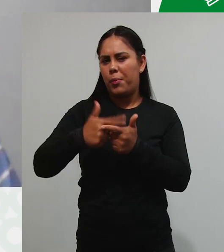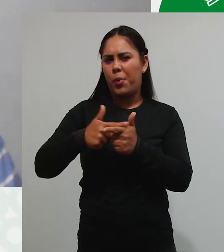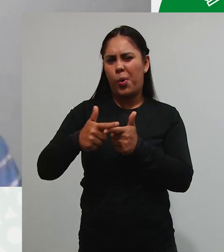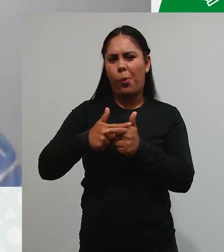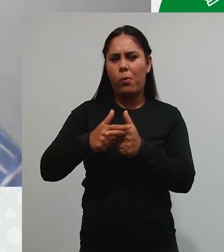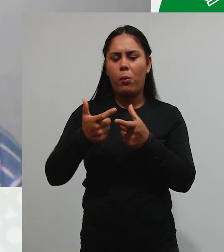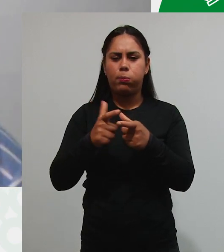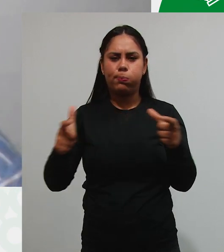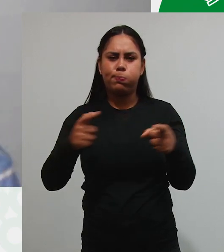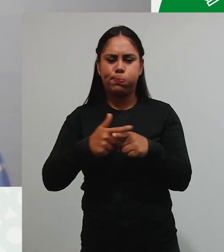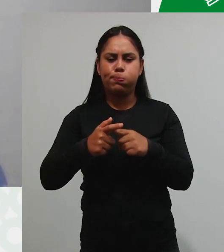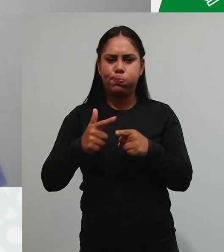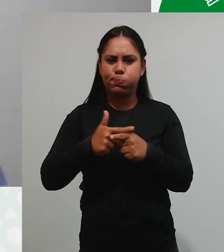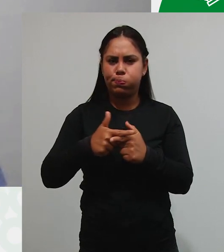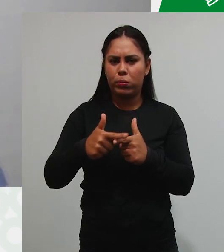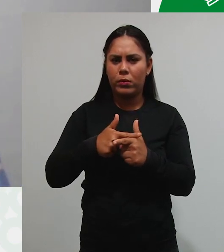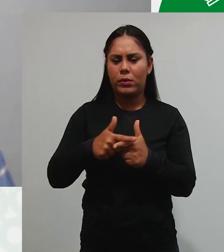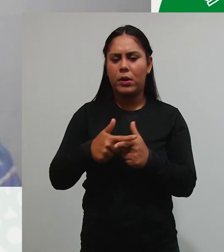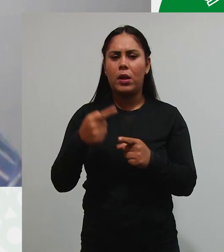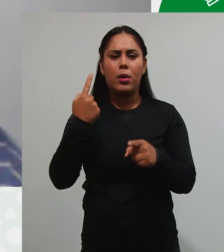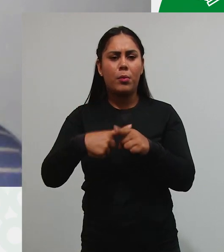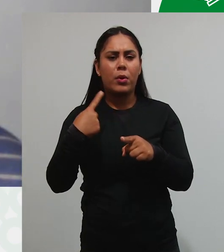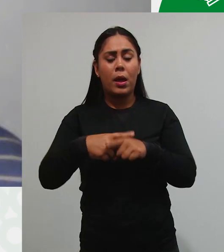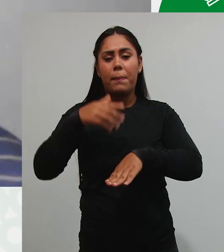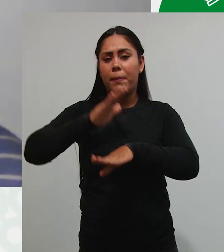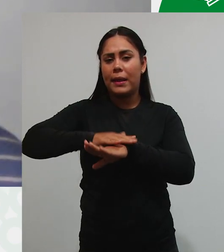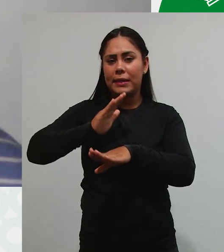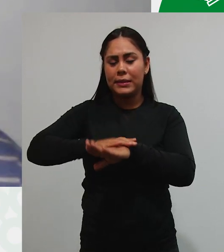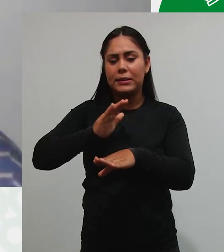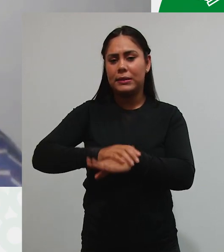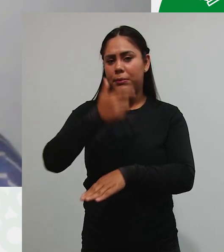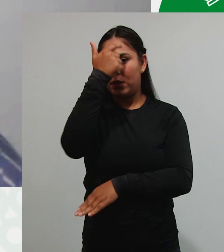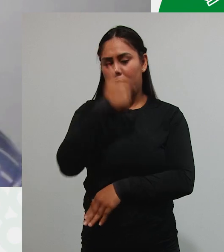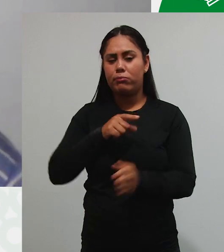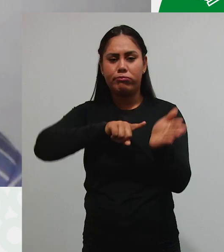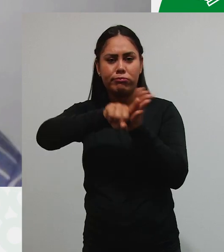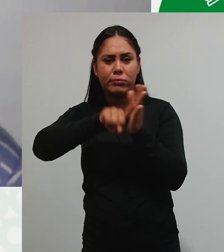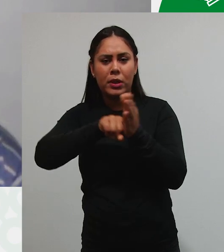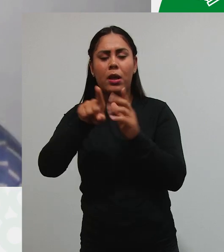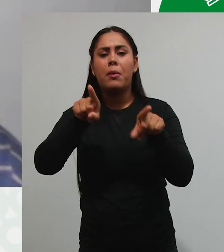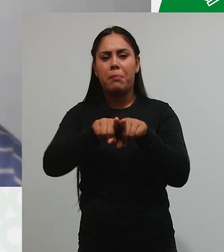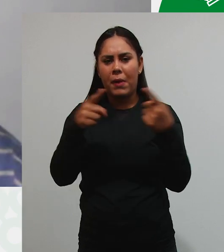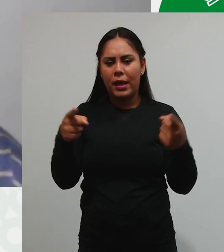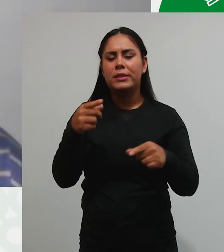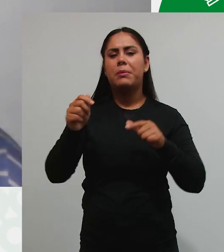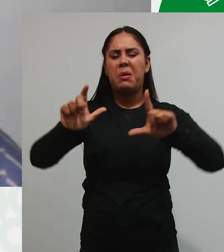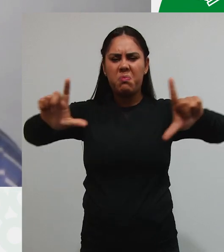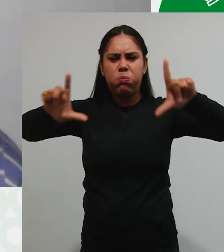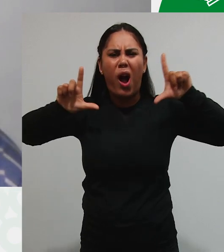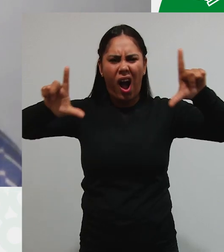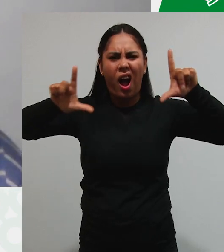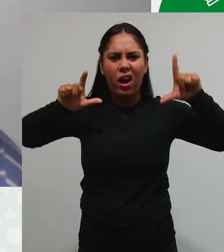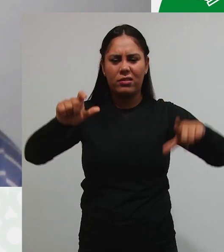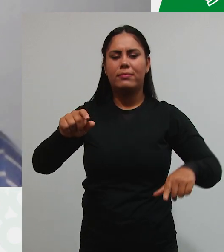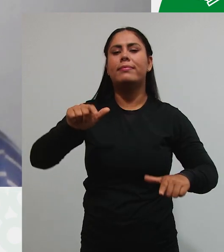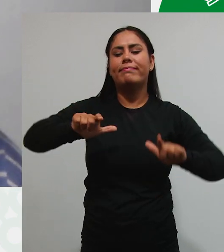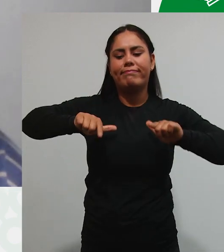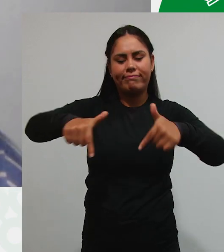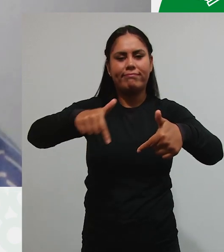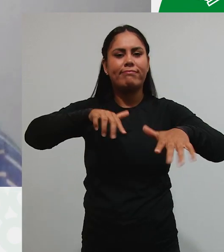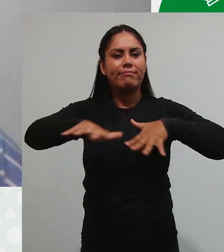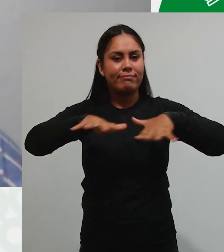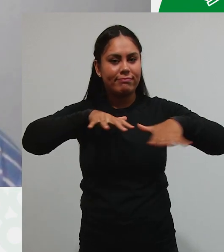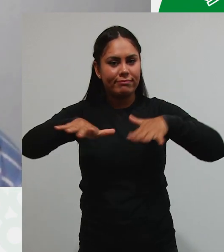porque mesmo enquanto pesquisador, ainda tinha que atuar como militante também na defesa